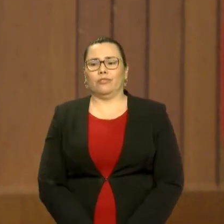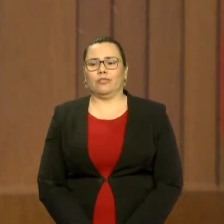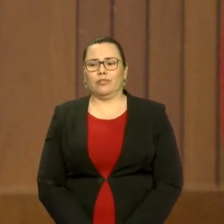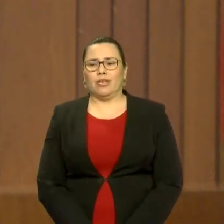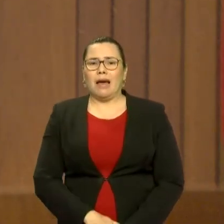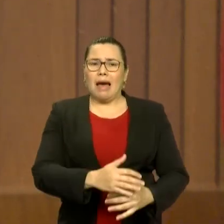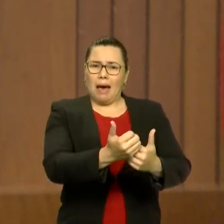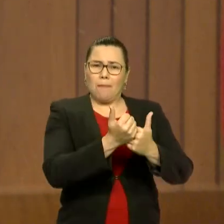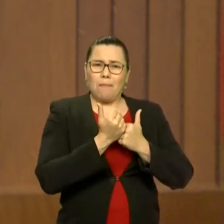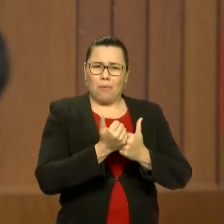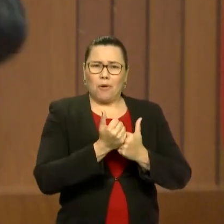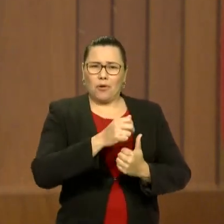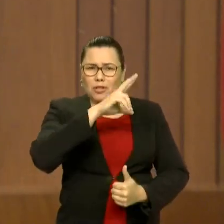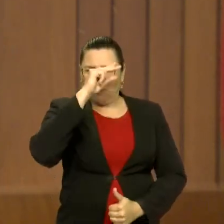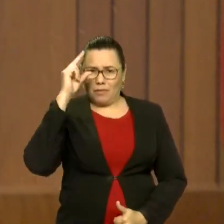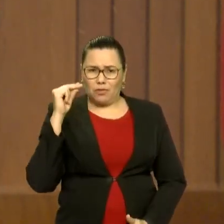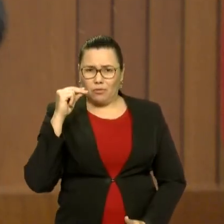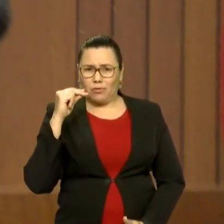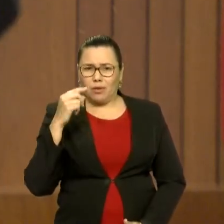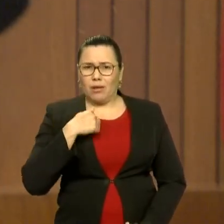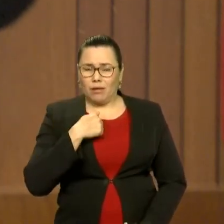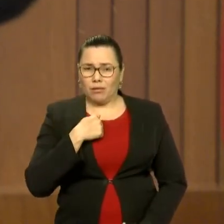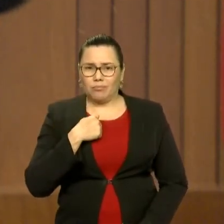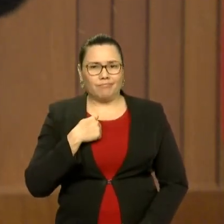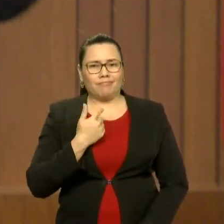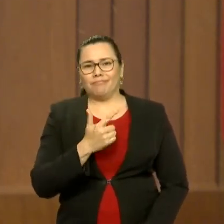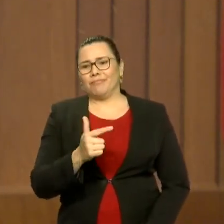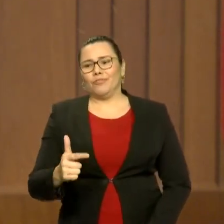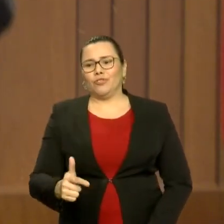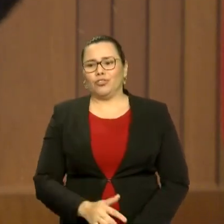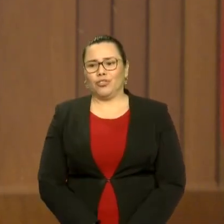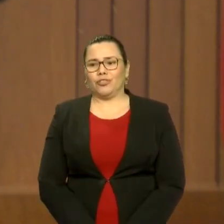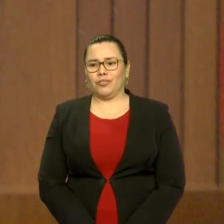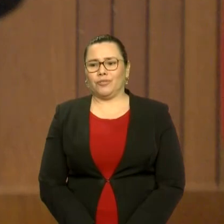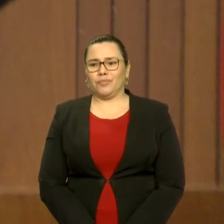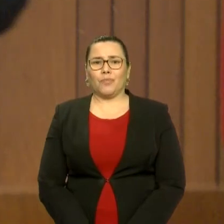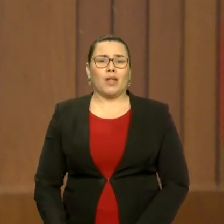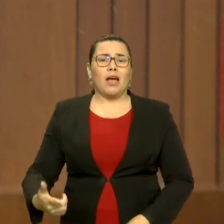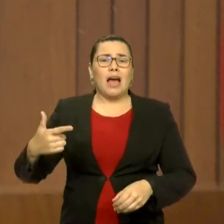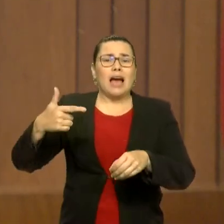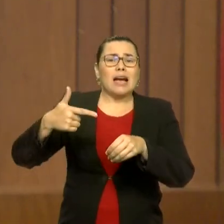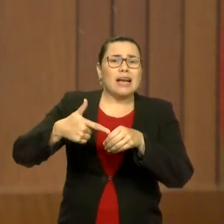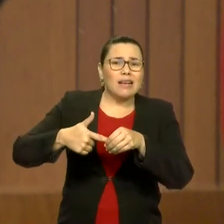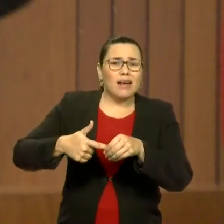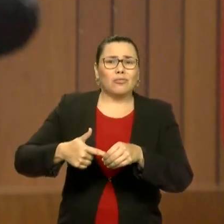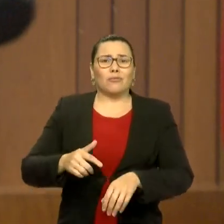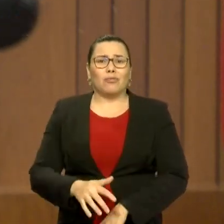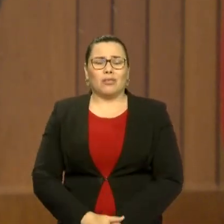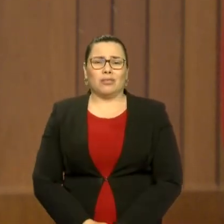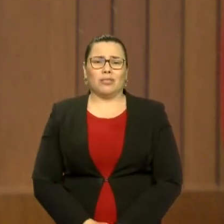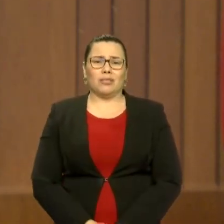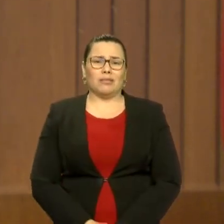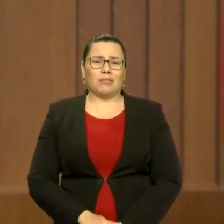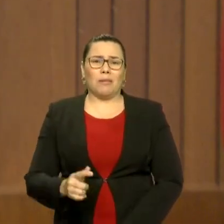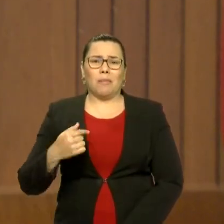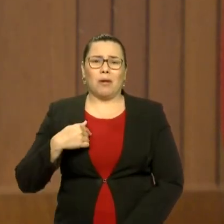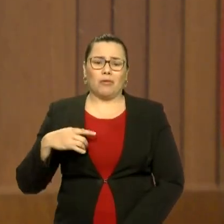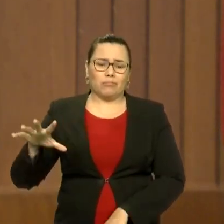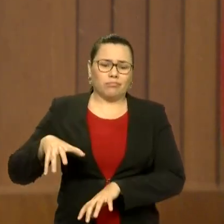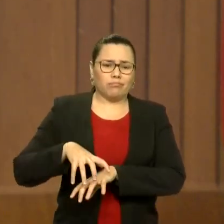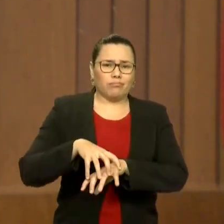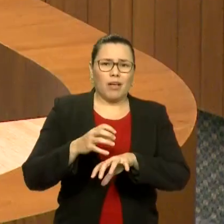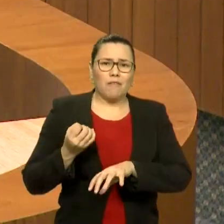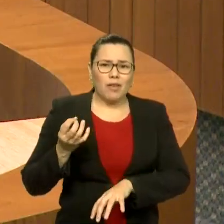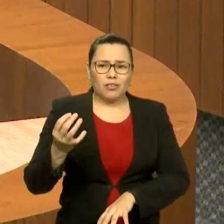dificuldade, às vezes, para colocar o combustível para se deslocar até a cidade de Paraibano, se deslocar até a cidade de Grajaú, se deslocar no interior do Estado,